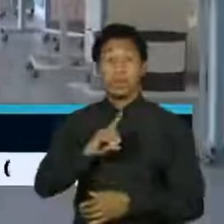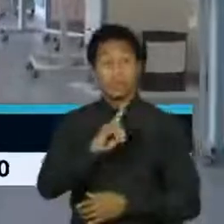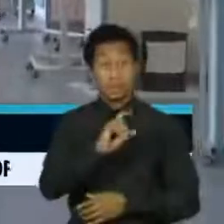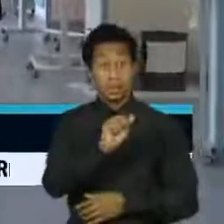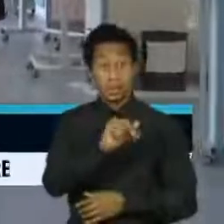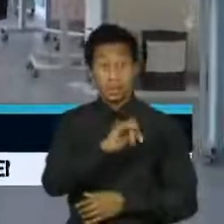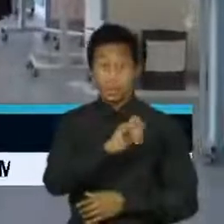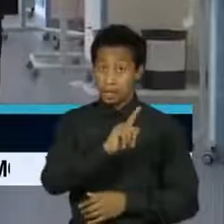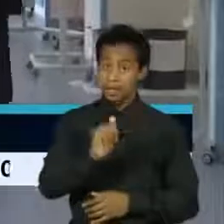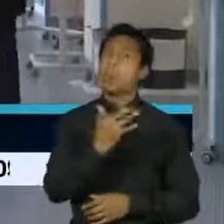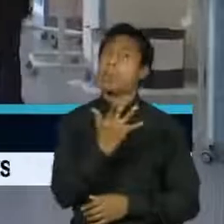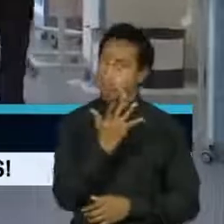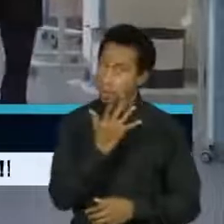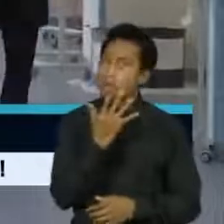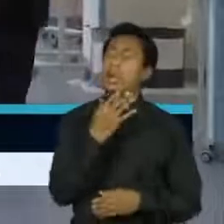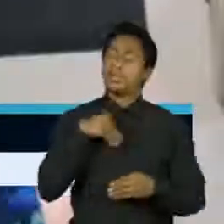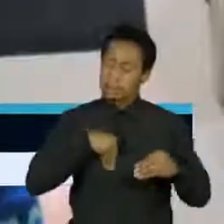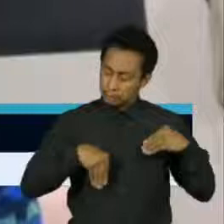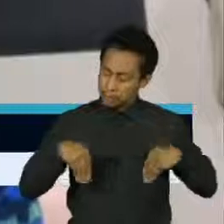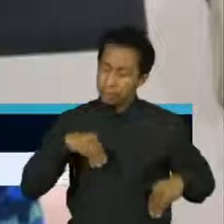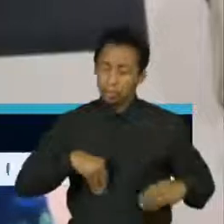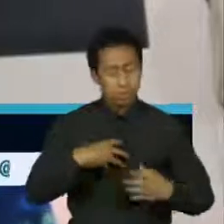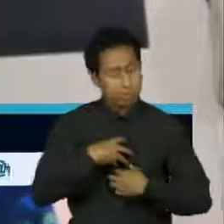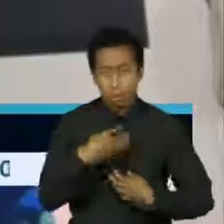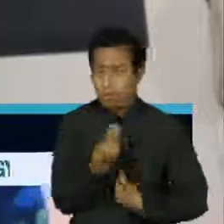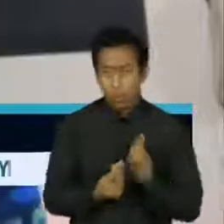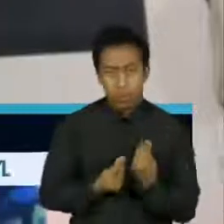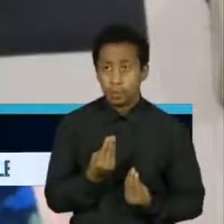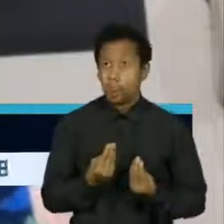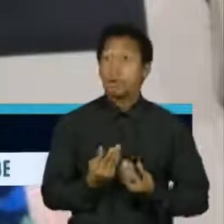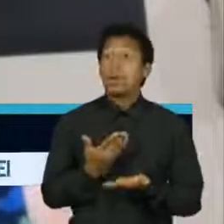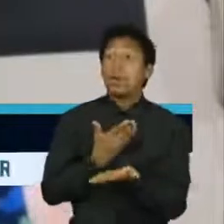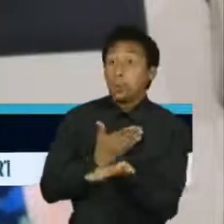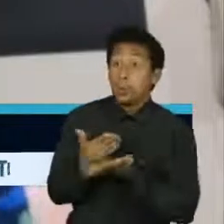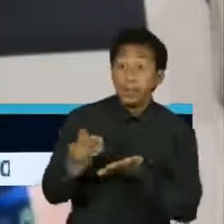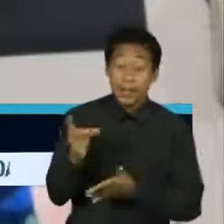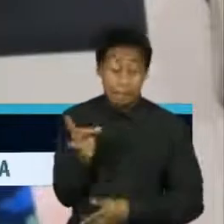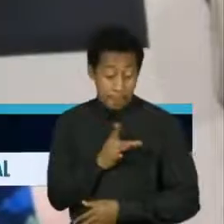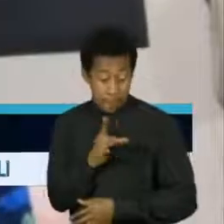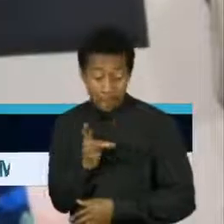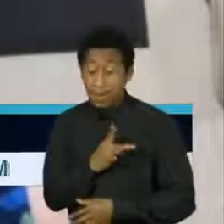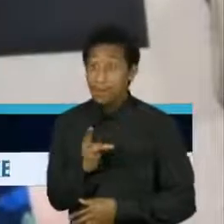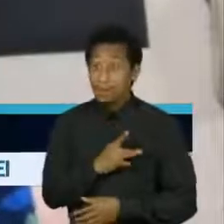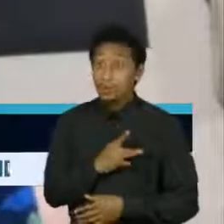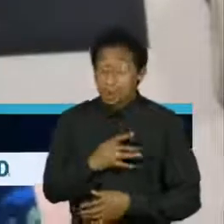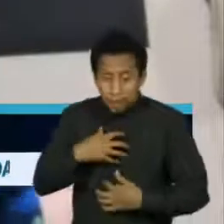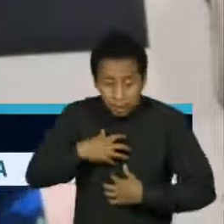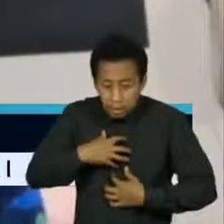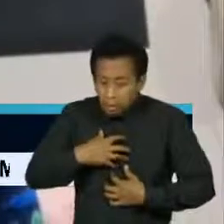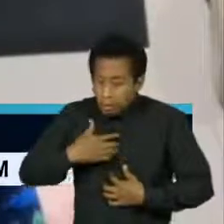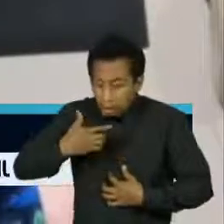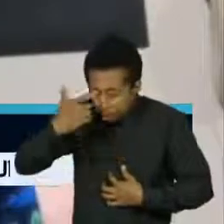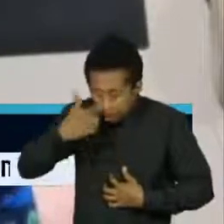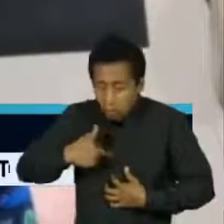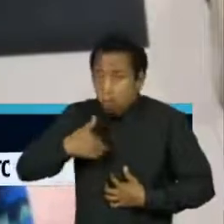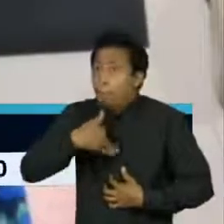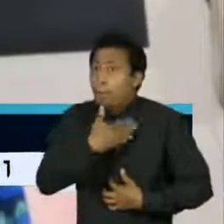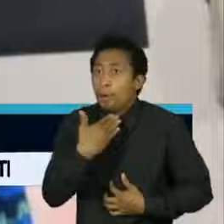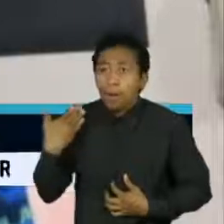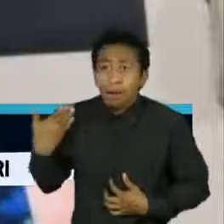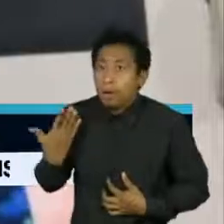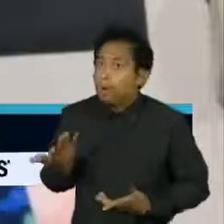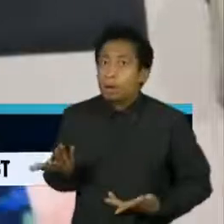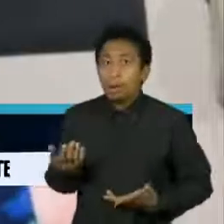e conhece bem os sintomas de uma depressão. Começou com um medo de que eu ia morrer. Se eu fosse pegar o